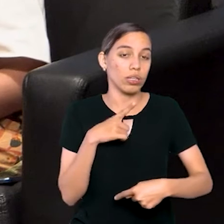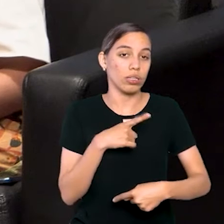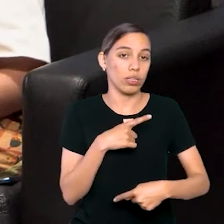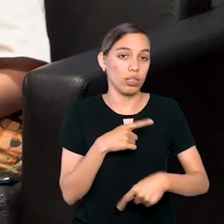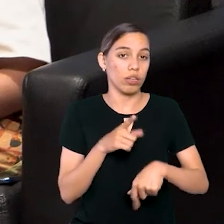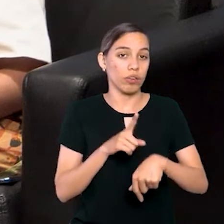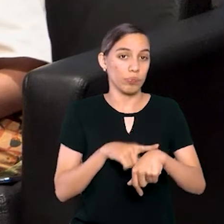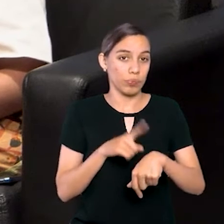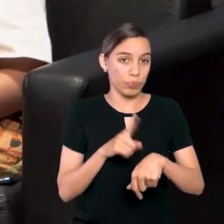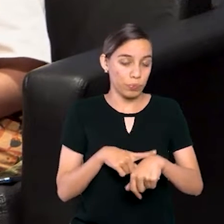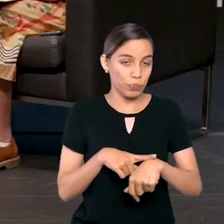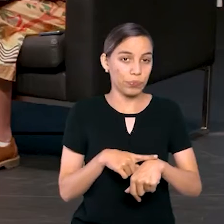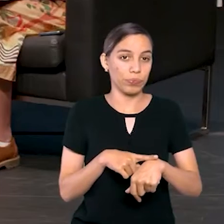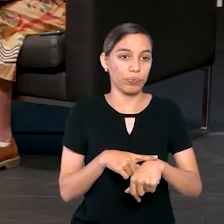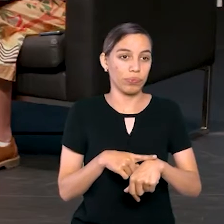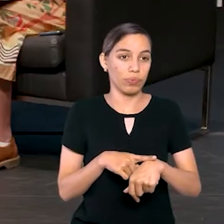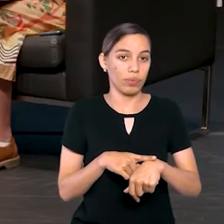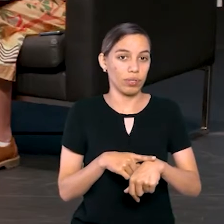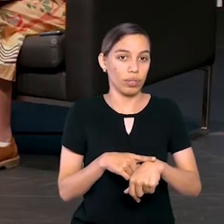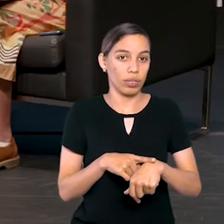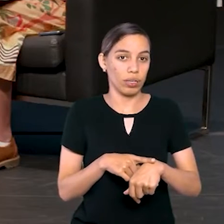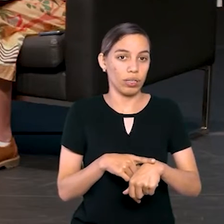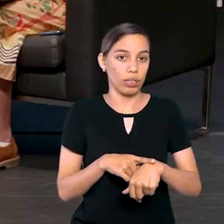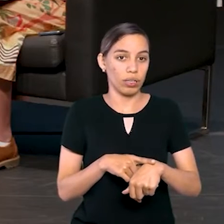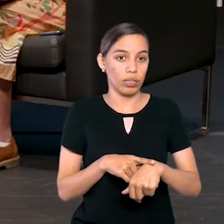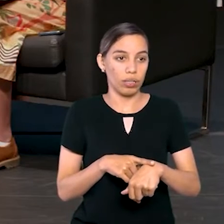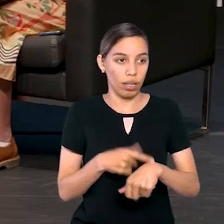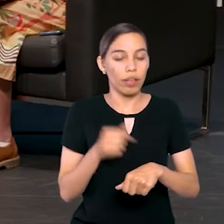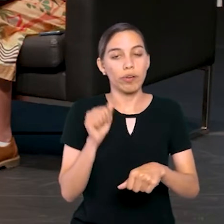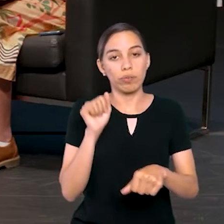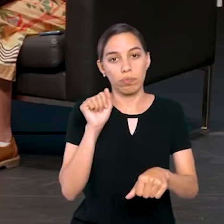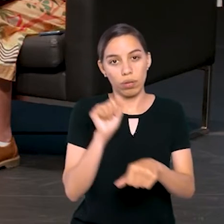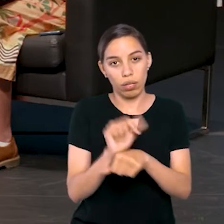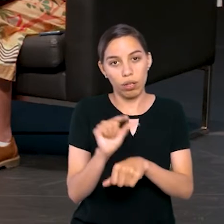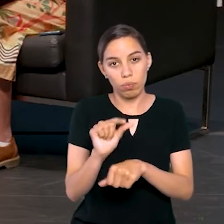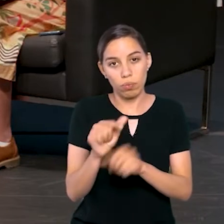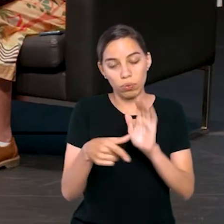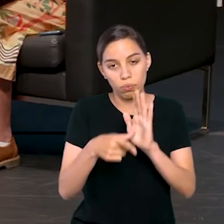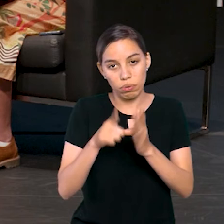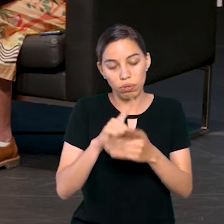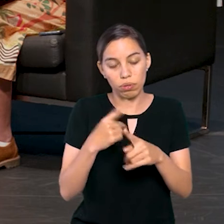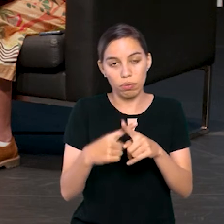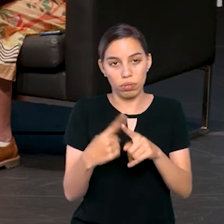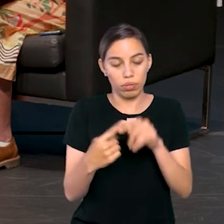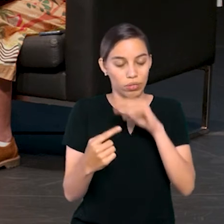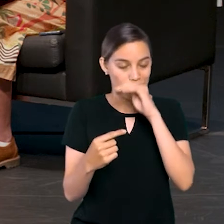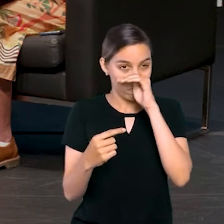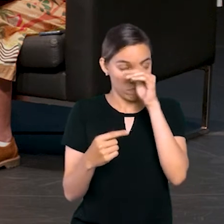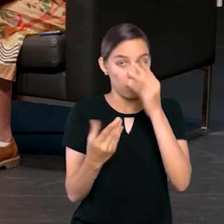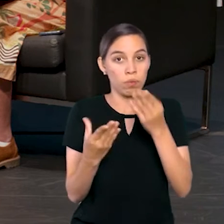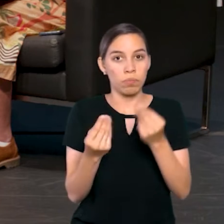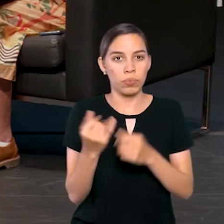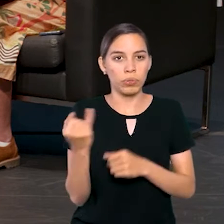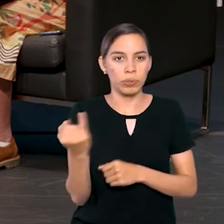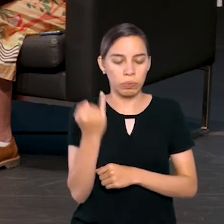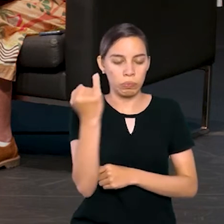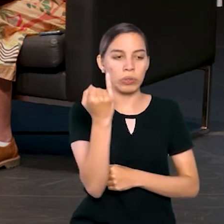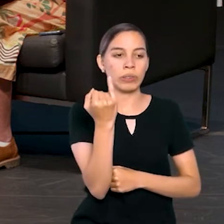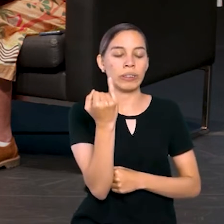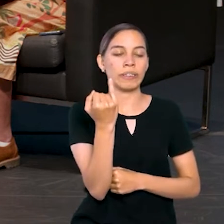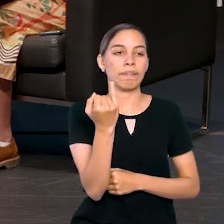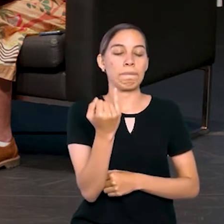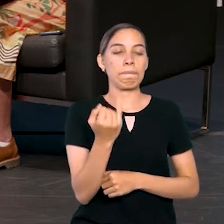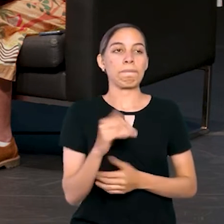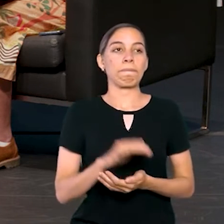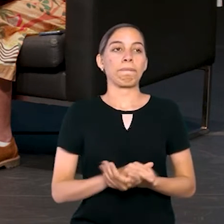sequência. E eu falei um pouco mais cedo, né, de que é muito importante o cuidado, o